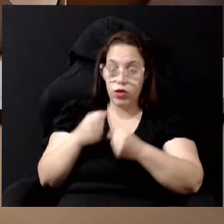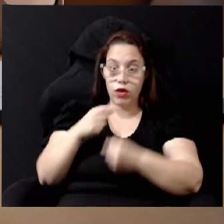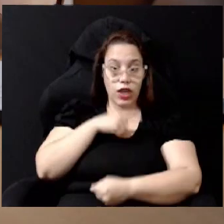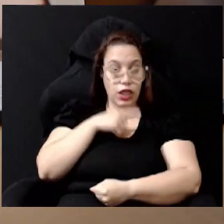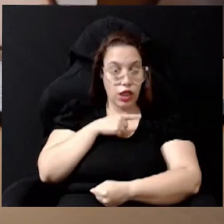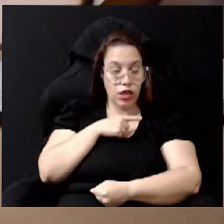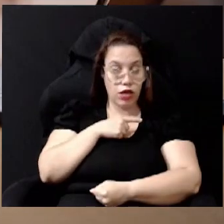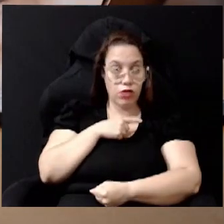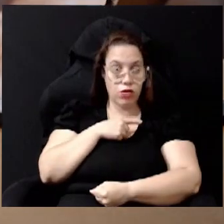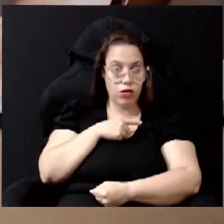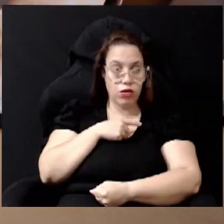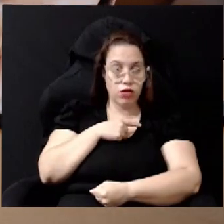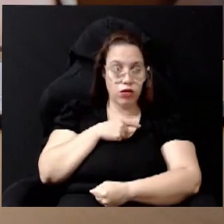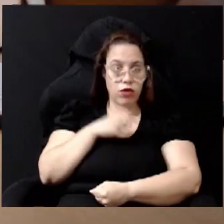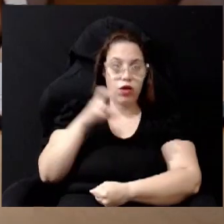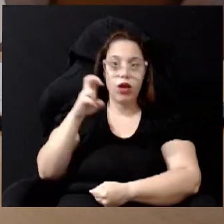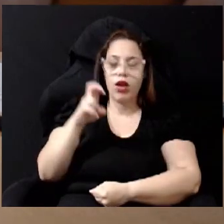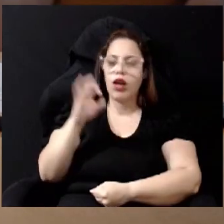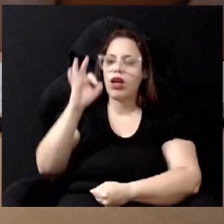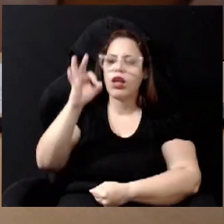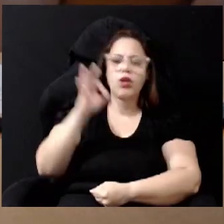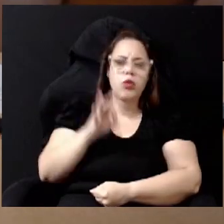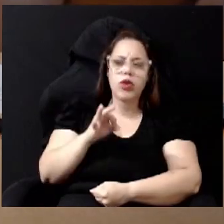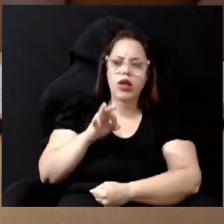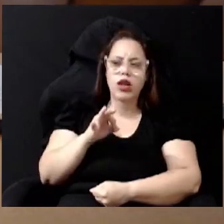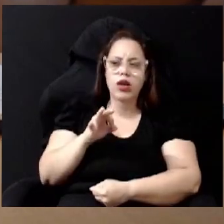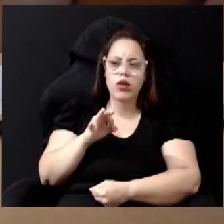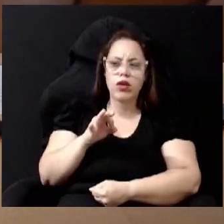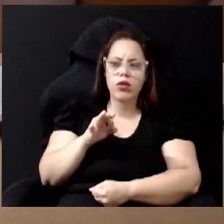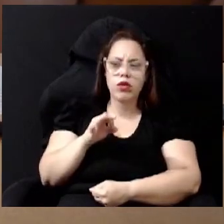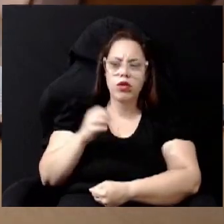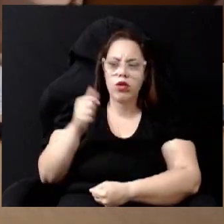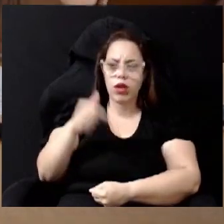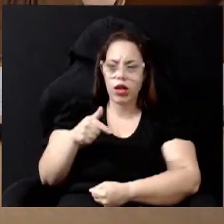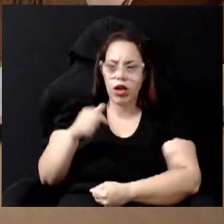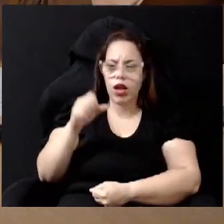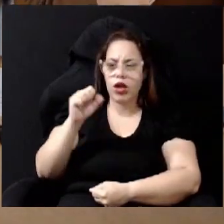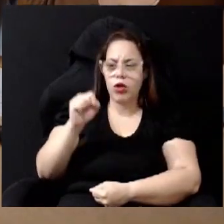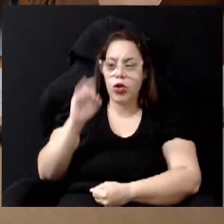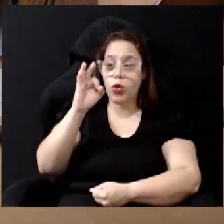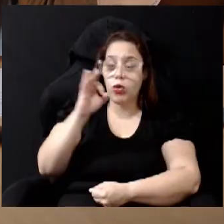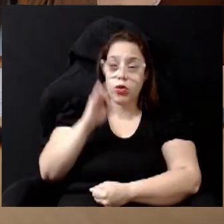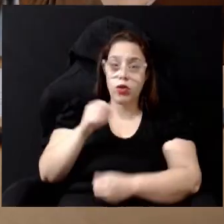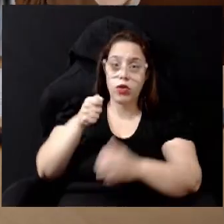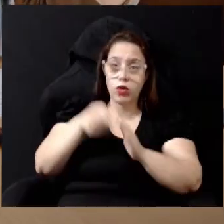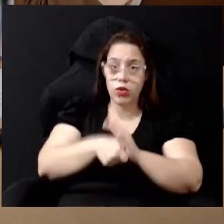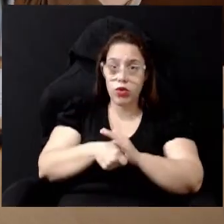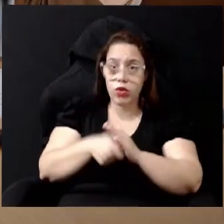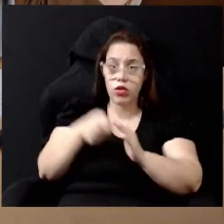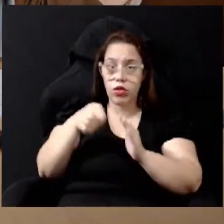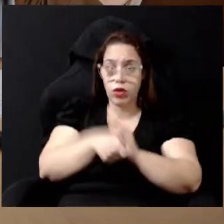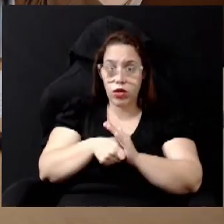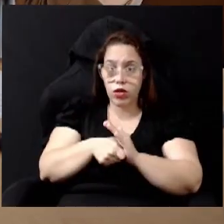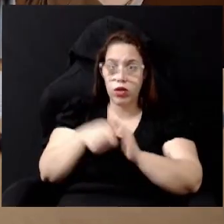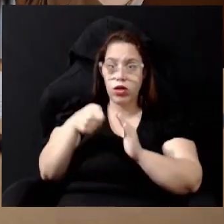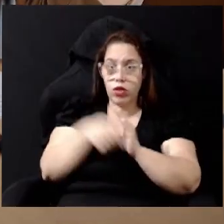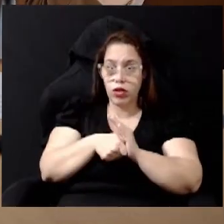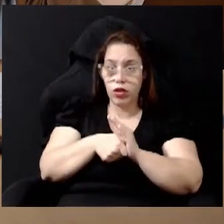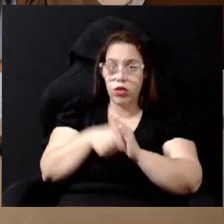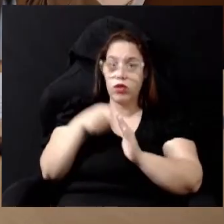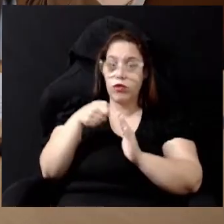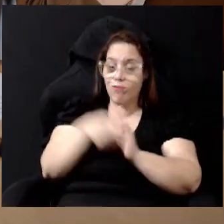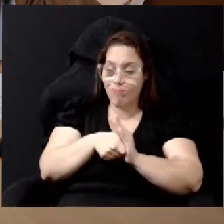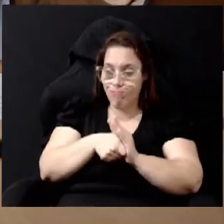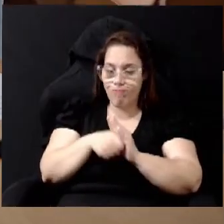começa com 5% que seja, depois vai aumentando para 7%, para 8% e vai colocando em algum tipo de aplicação financeira. E aí, esse tipo de